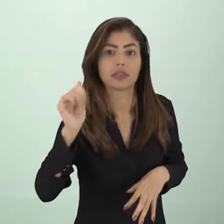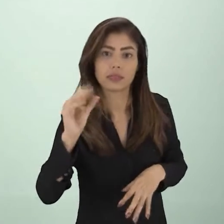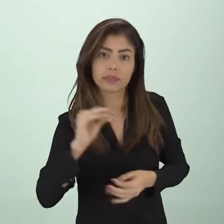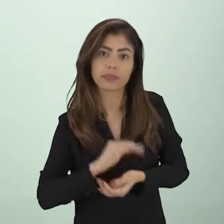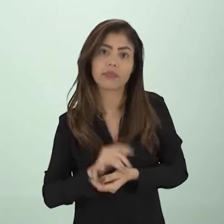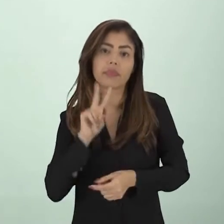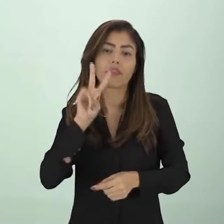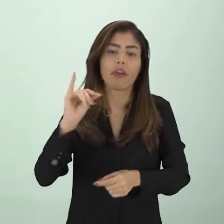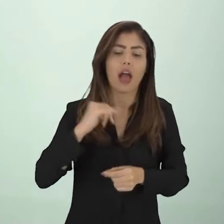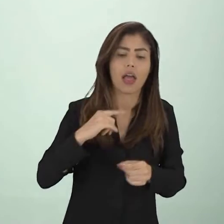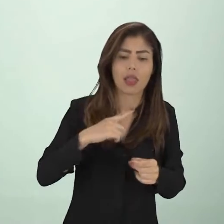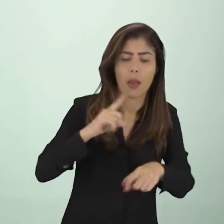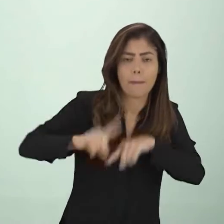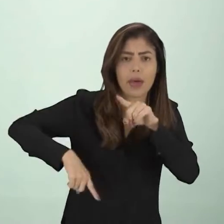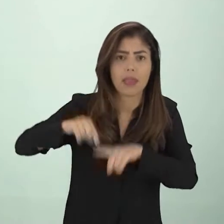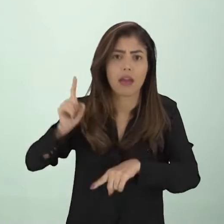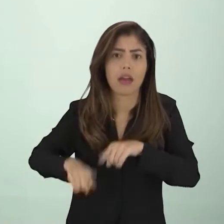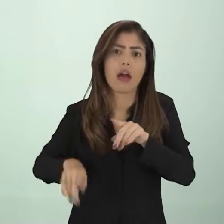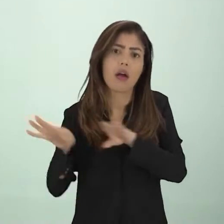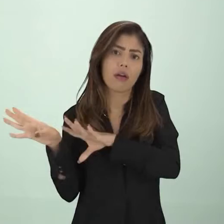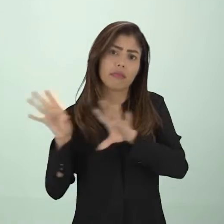esse